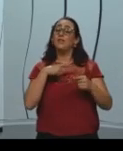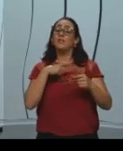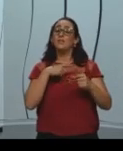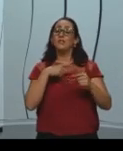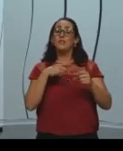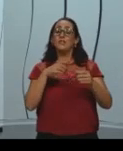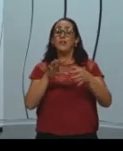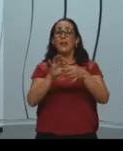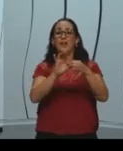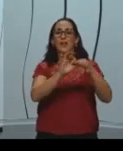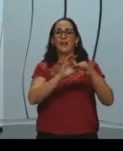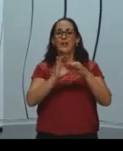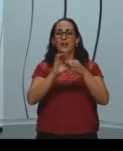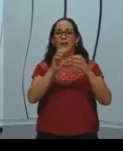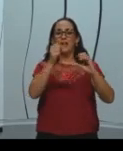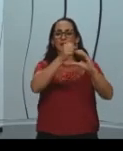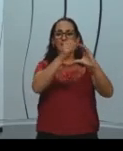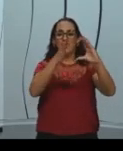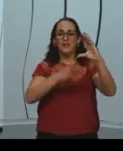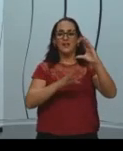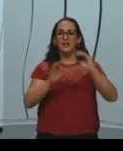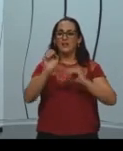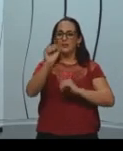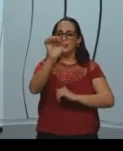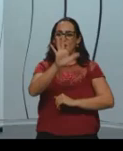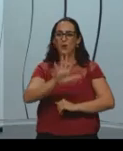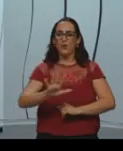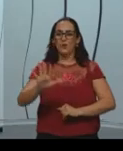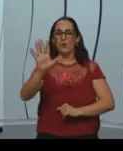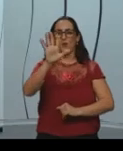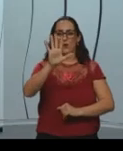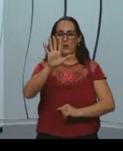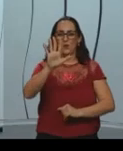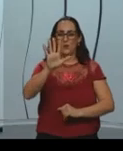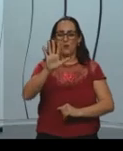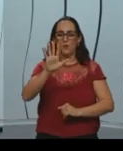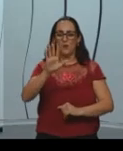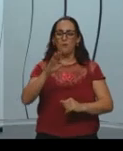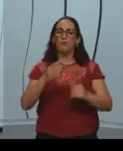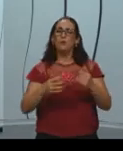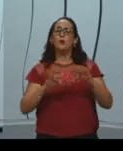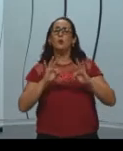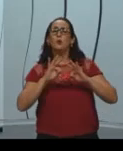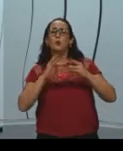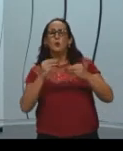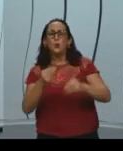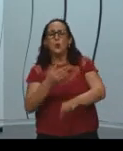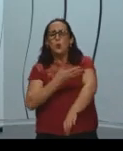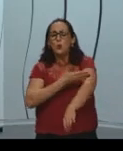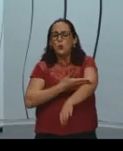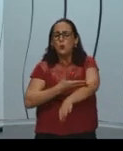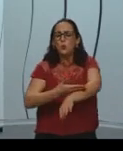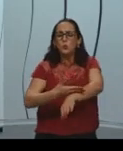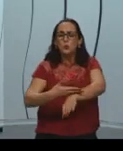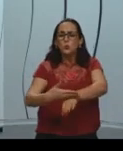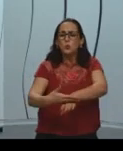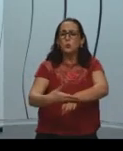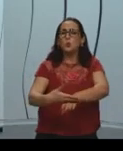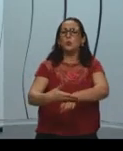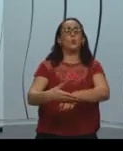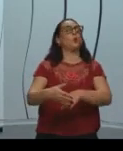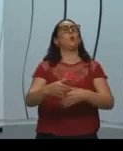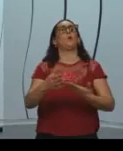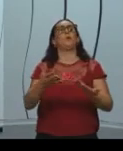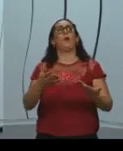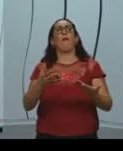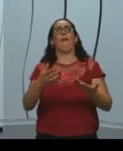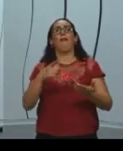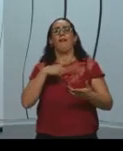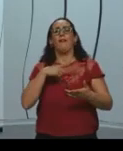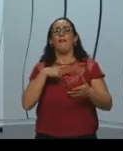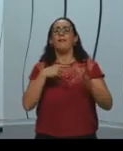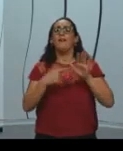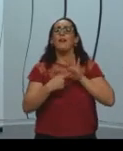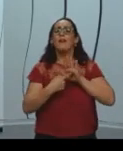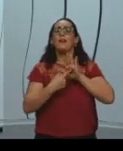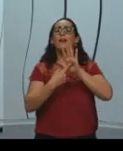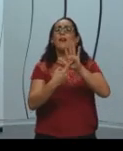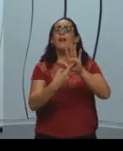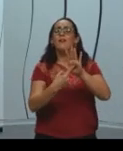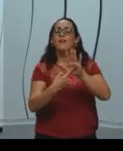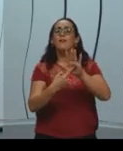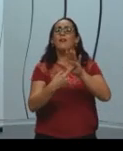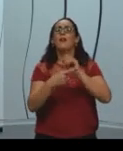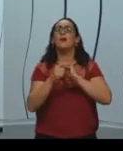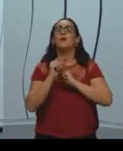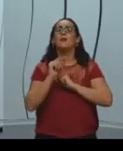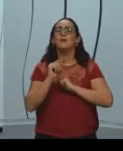que a gente vai criando aí, né, de costumes, tem certo, né, reflexo, certo? Um